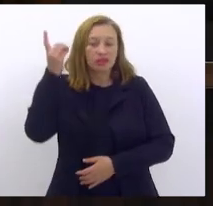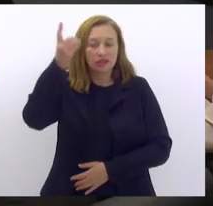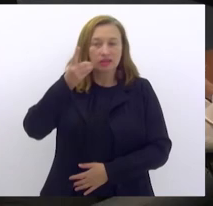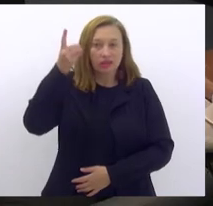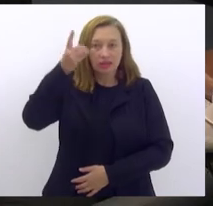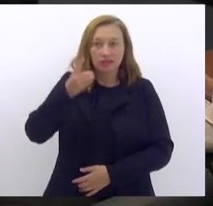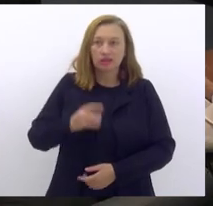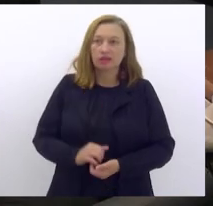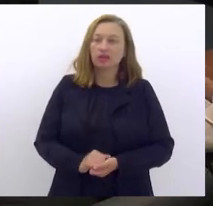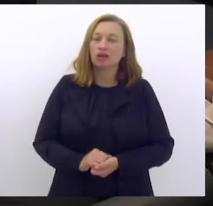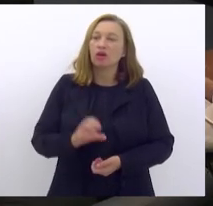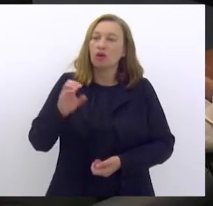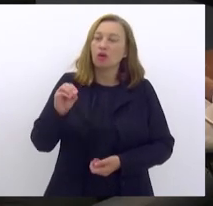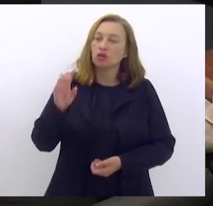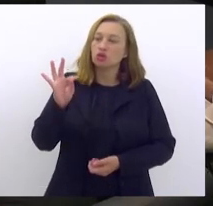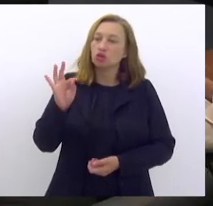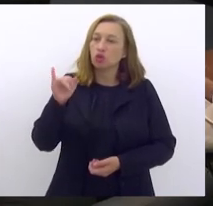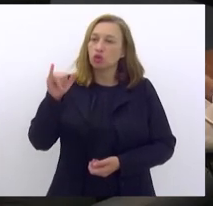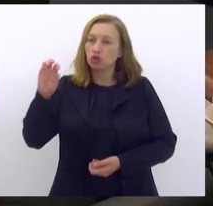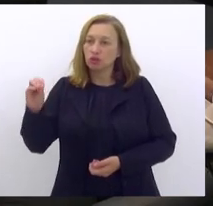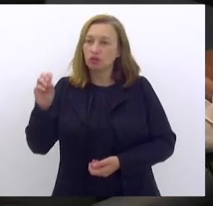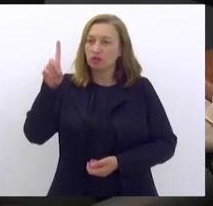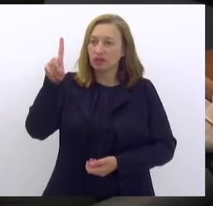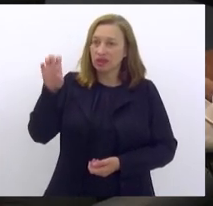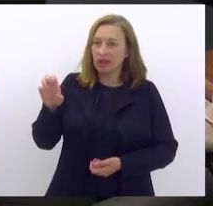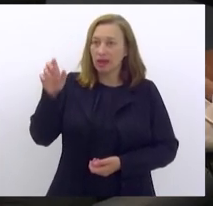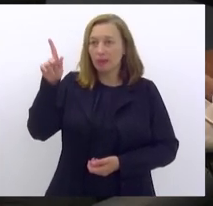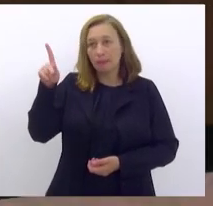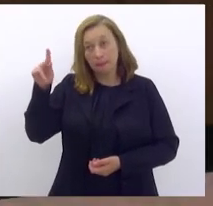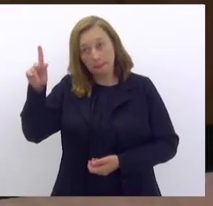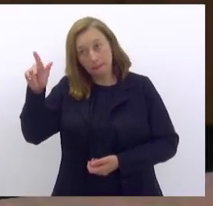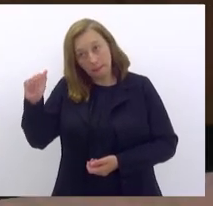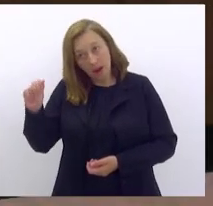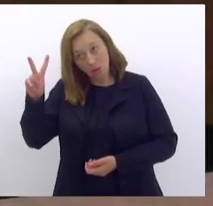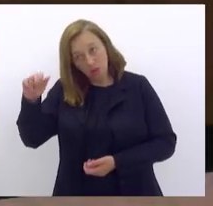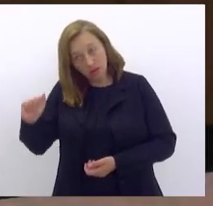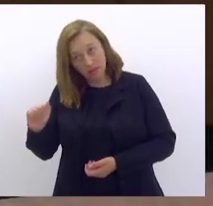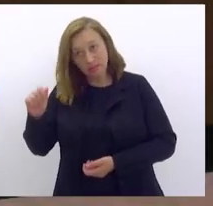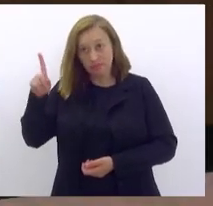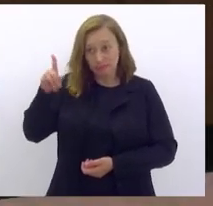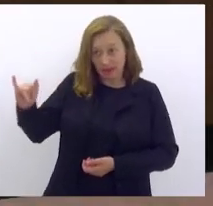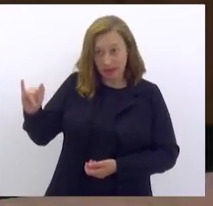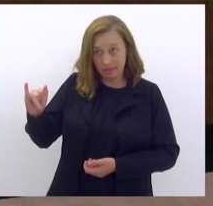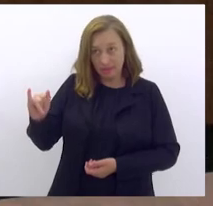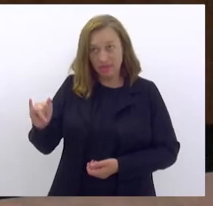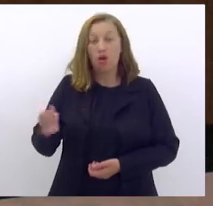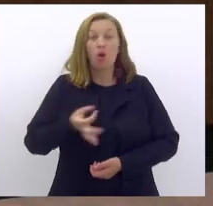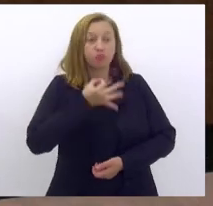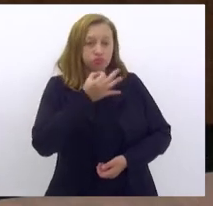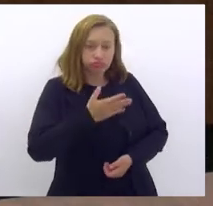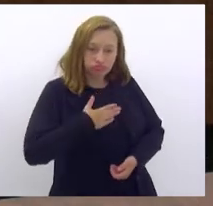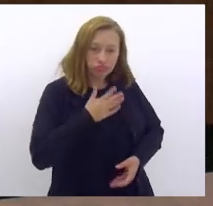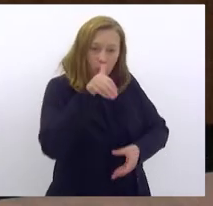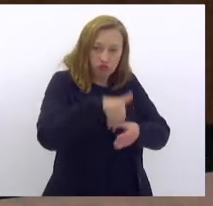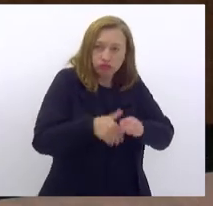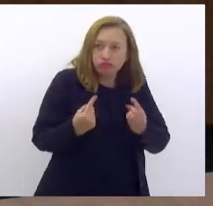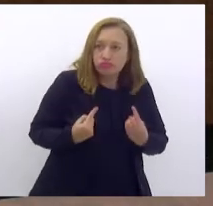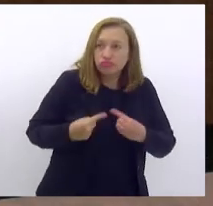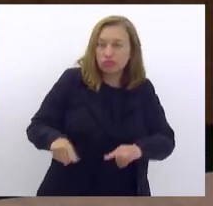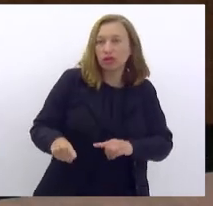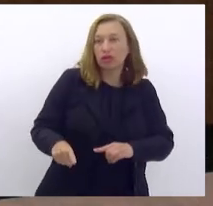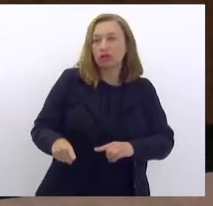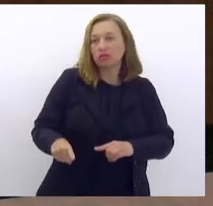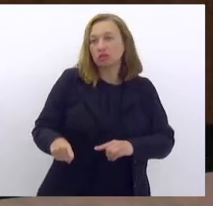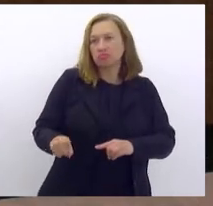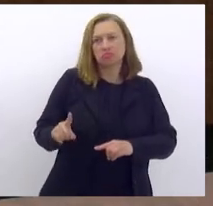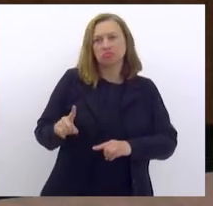deputado Otônio de Paula Pai. Manifestar minha opinião e meu voto contrário,